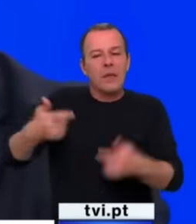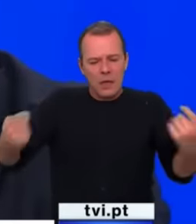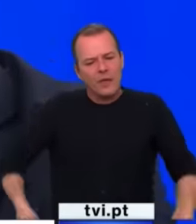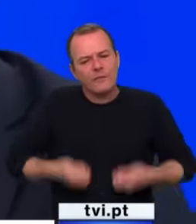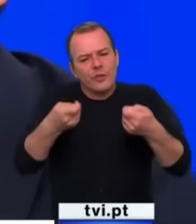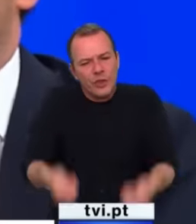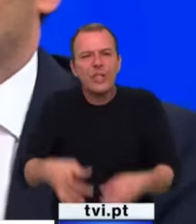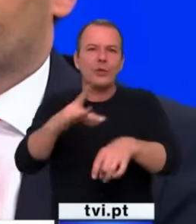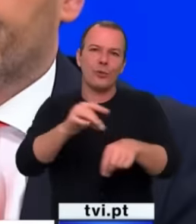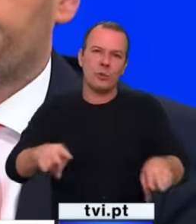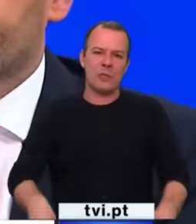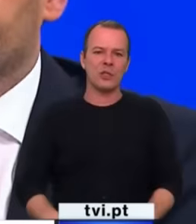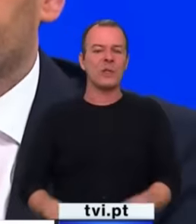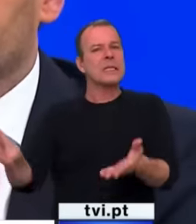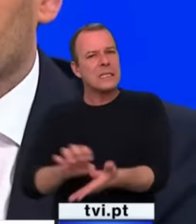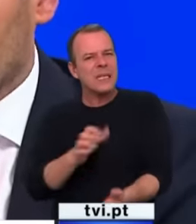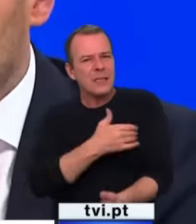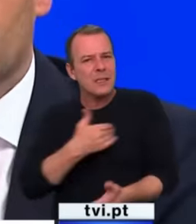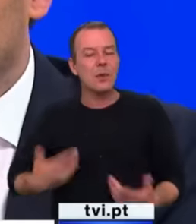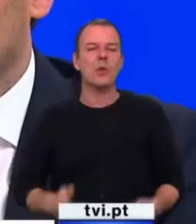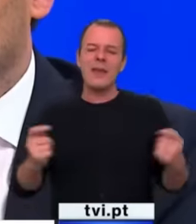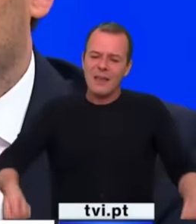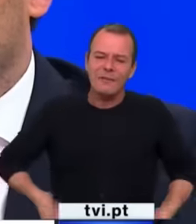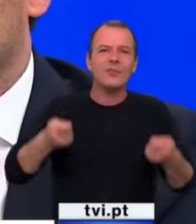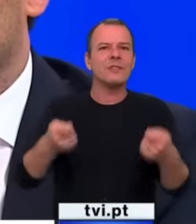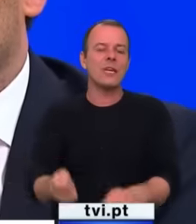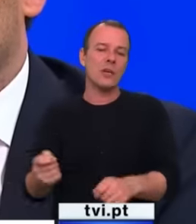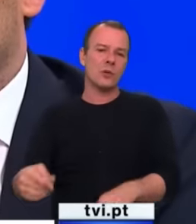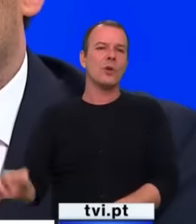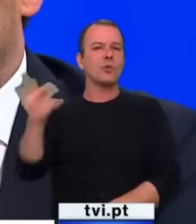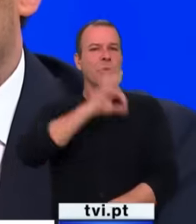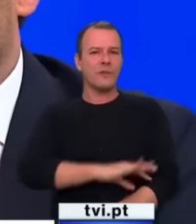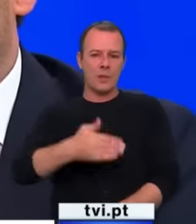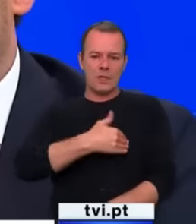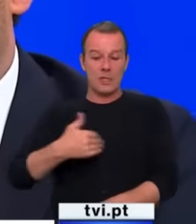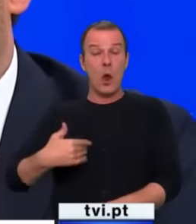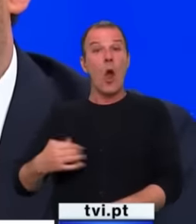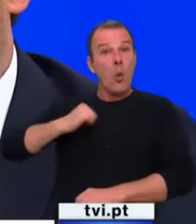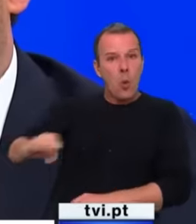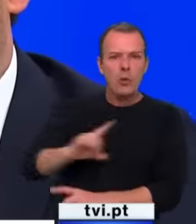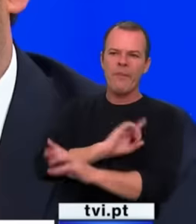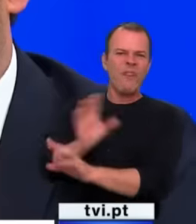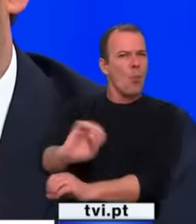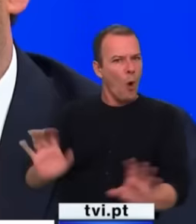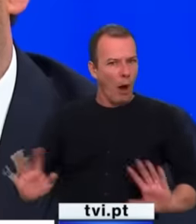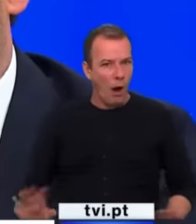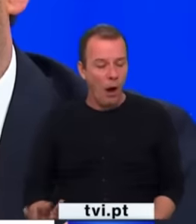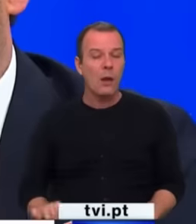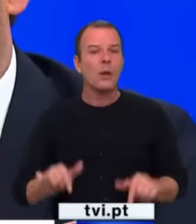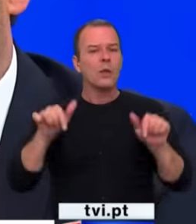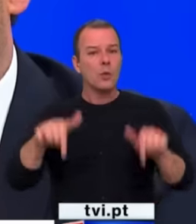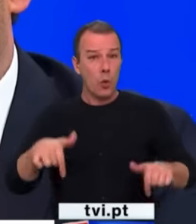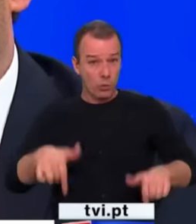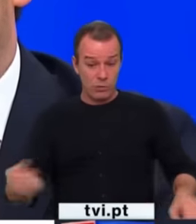hospitais, nos nossos centros de saúde e nos nossos profissionais de saúde. Nada contra o setor privado. Ele existe e já hoje no